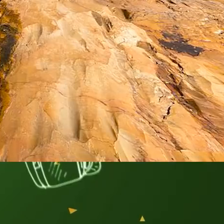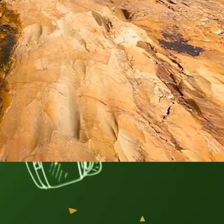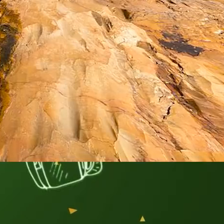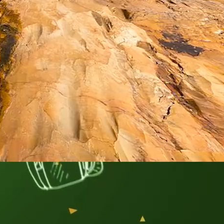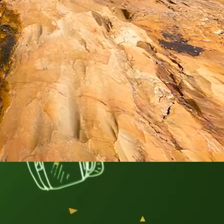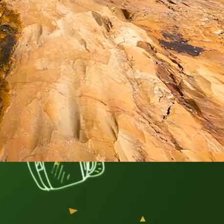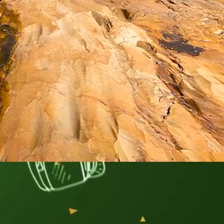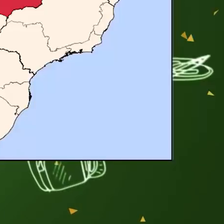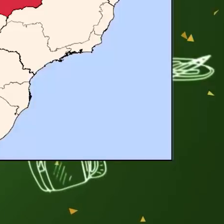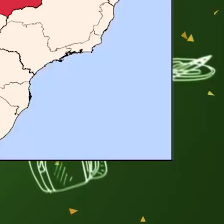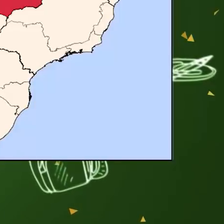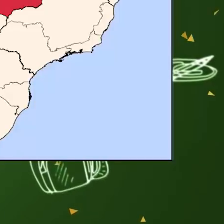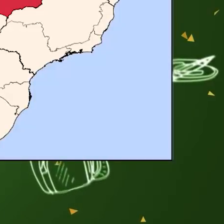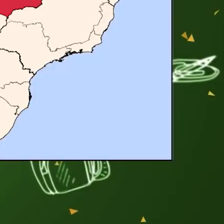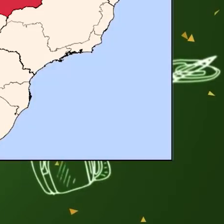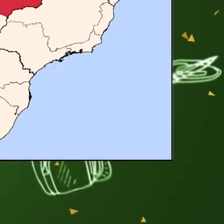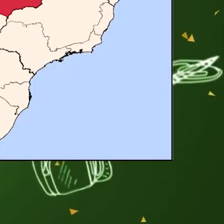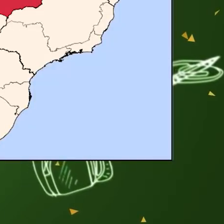Goiás,